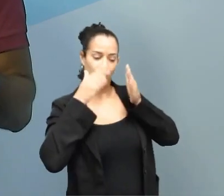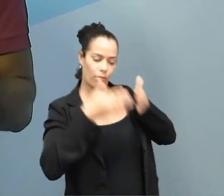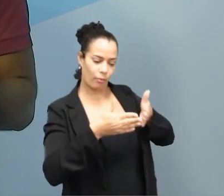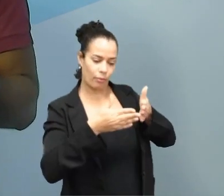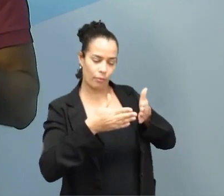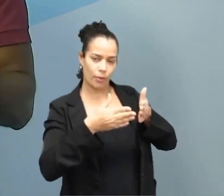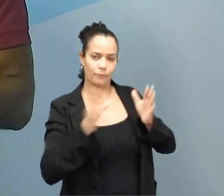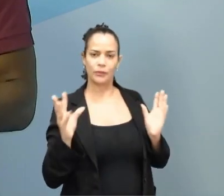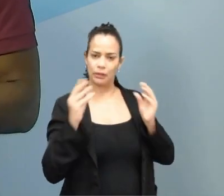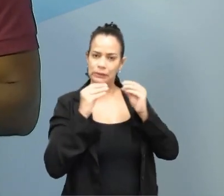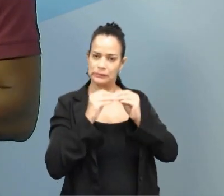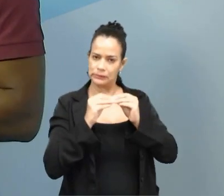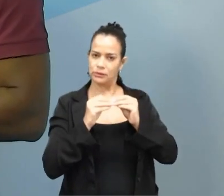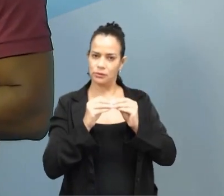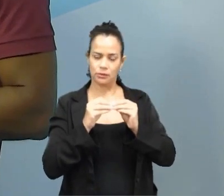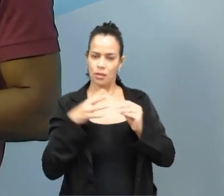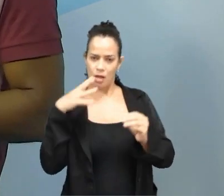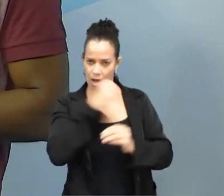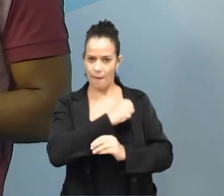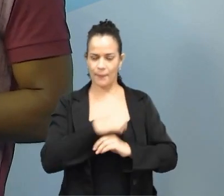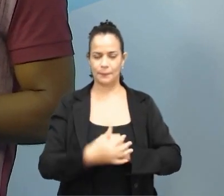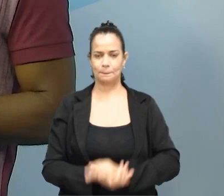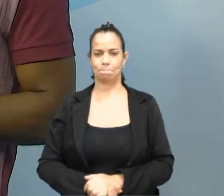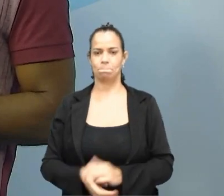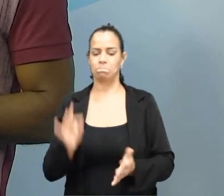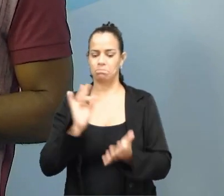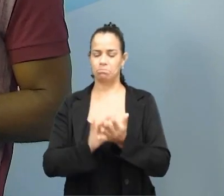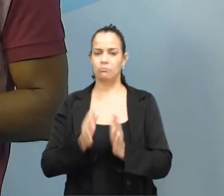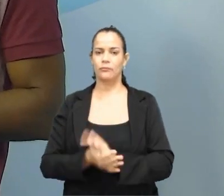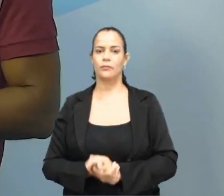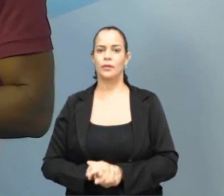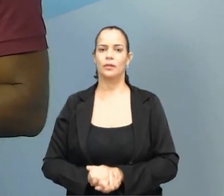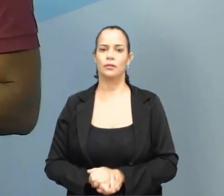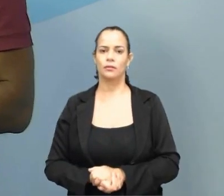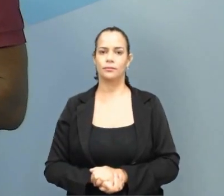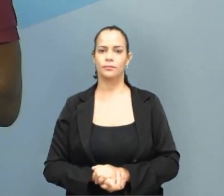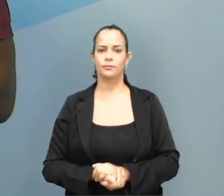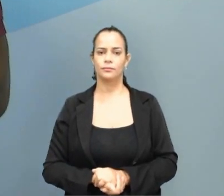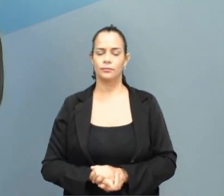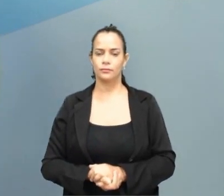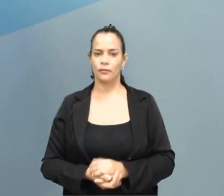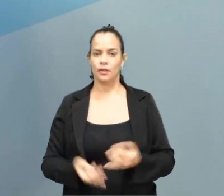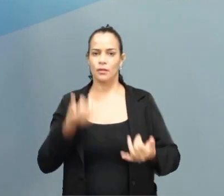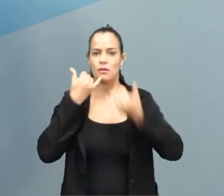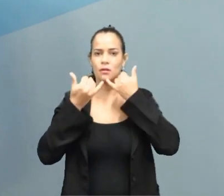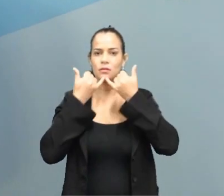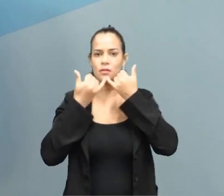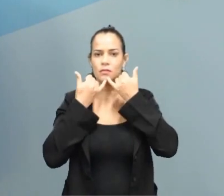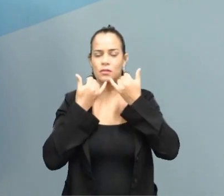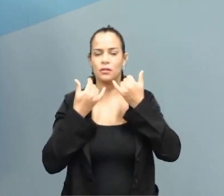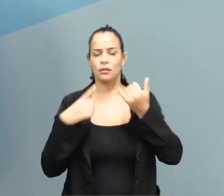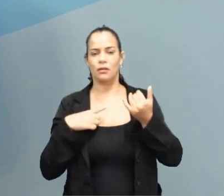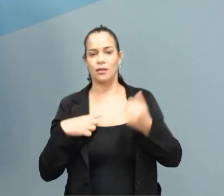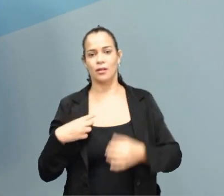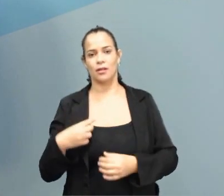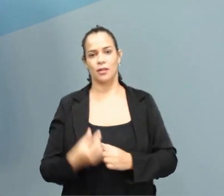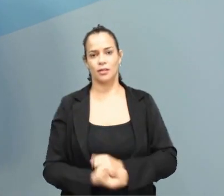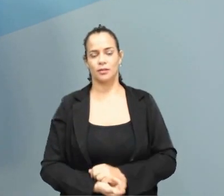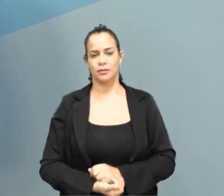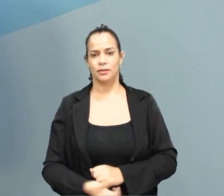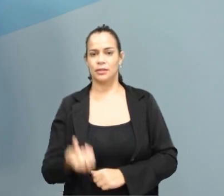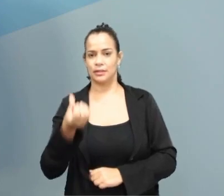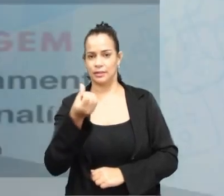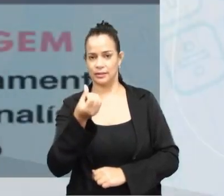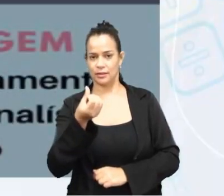bem breve, bem precisa. A notícia, seu líder, trabalha em cima das 6 perguntas básicas. Lembra?